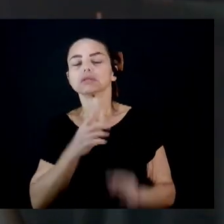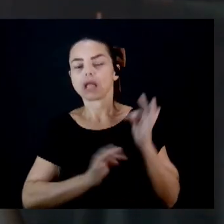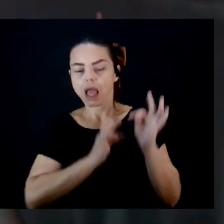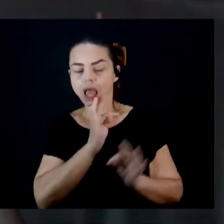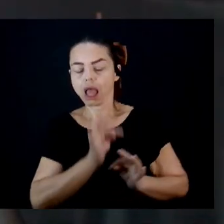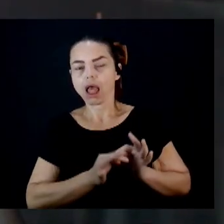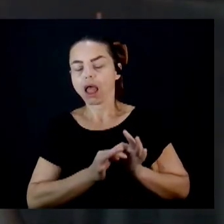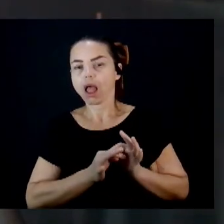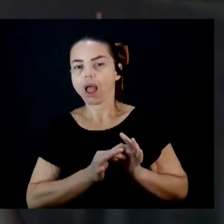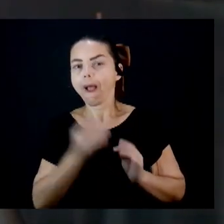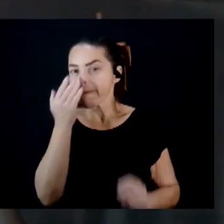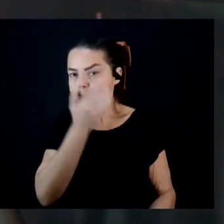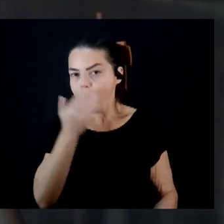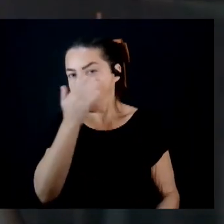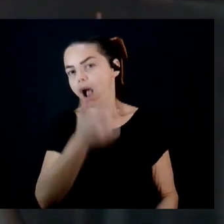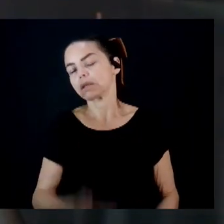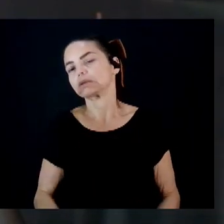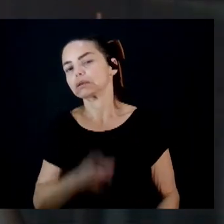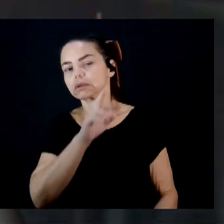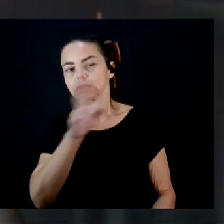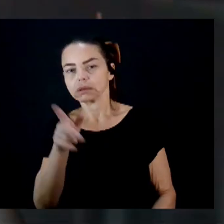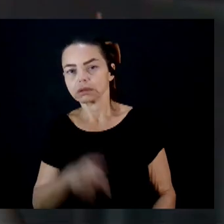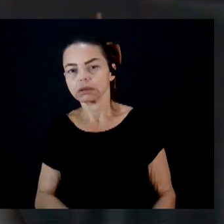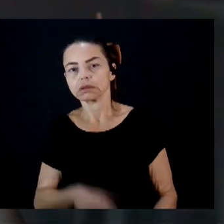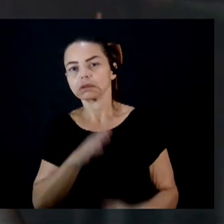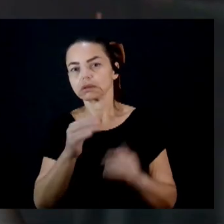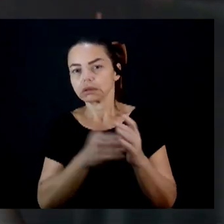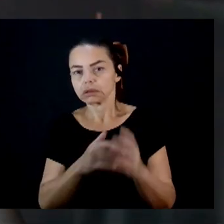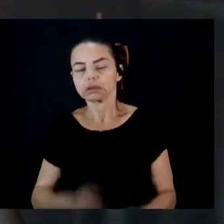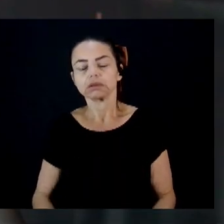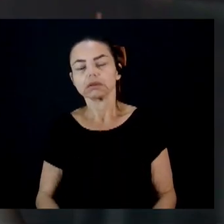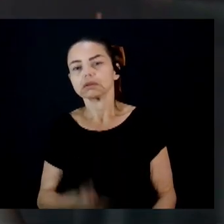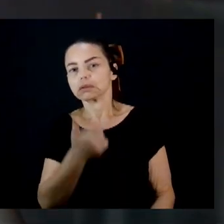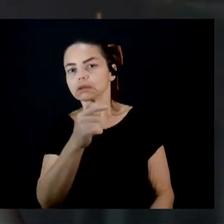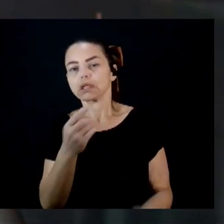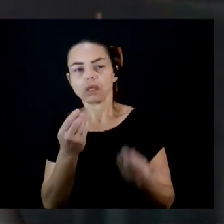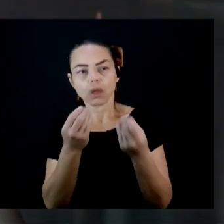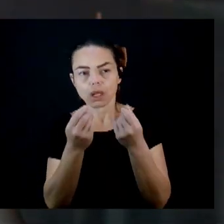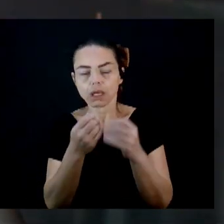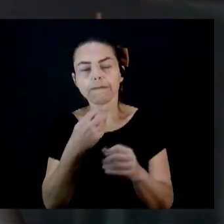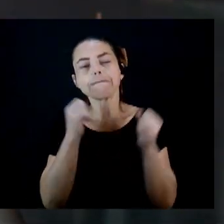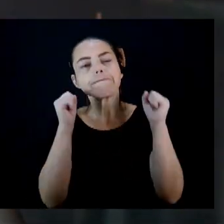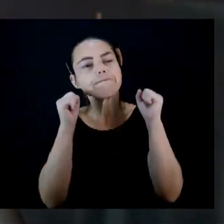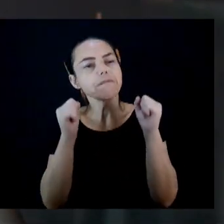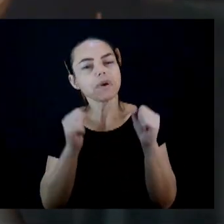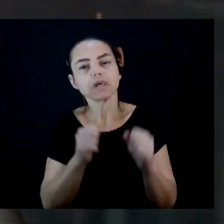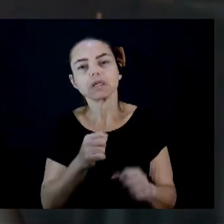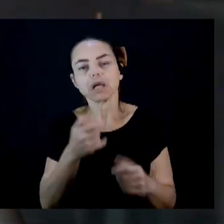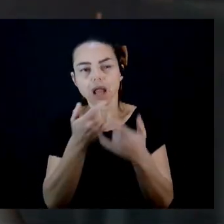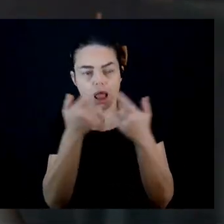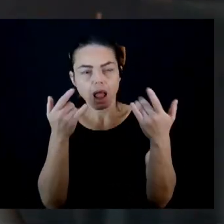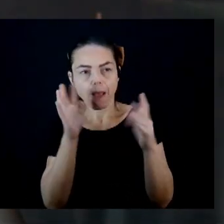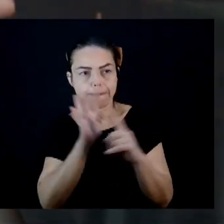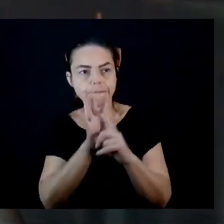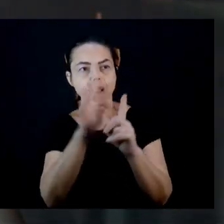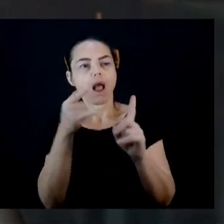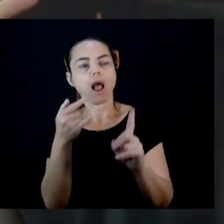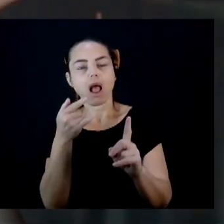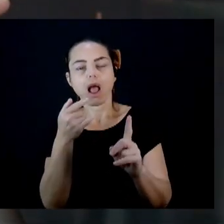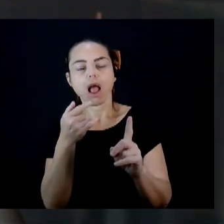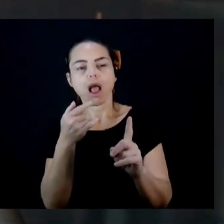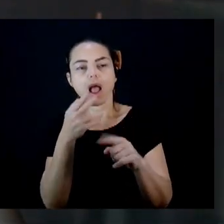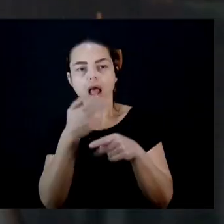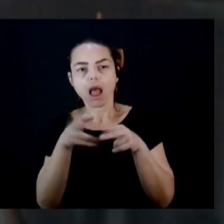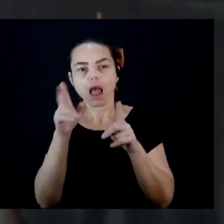pornográfico? Pornográfico é tudo aquilo que não tem censura nenhuma, é aquela coisa escancarada, é uma pessoa pelada em